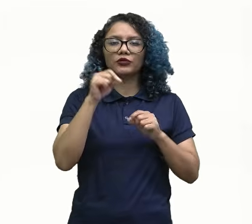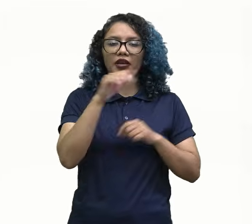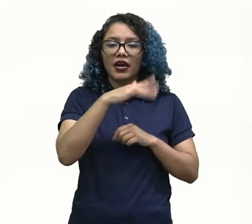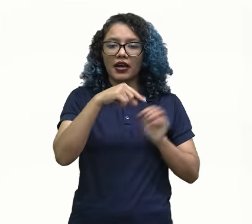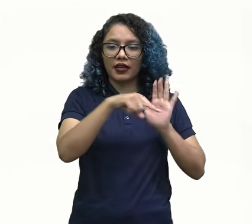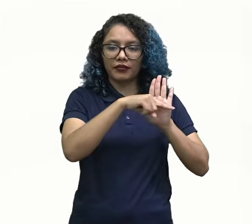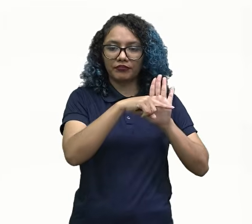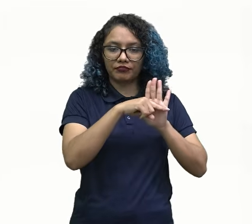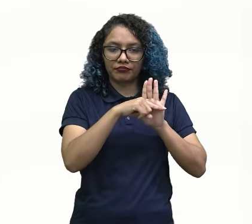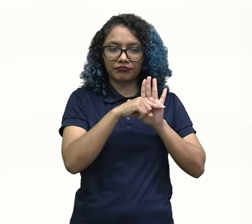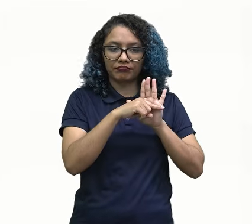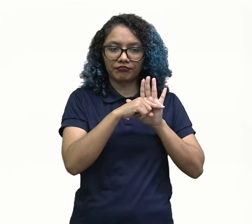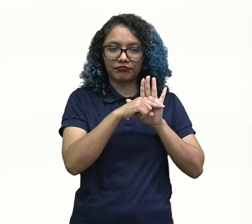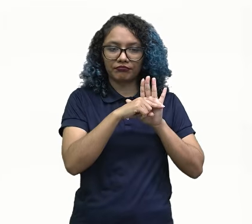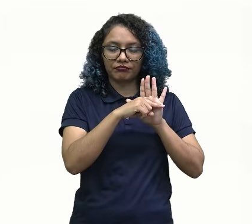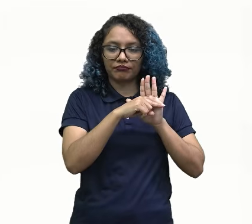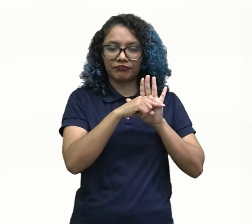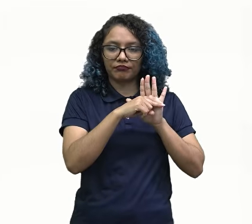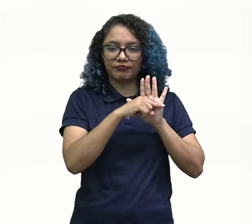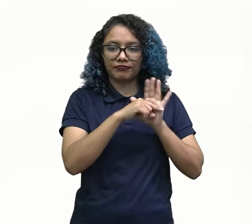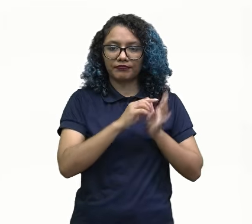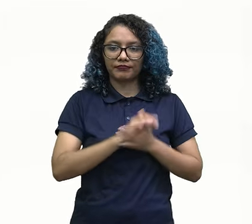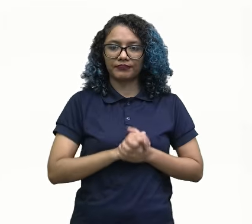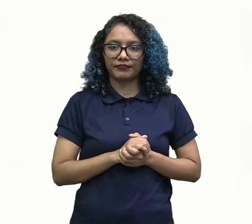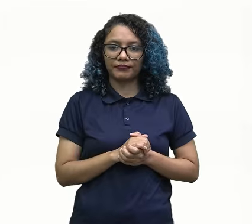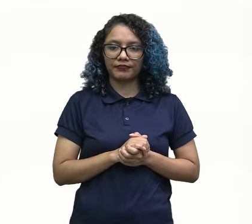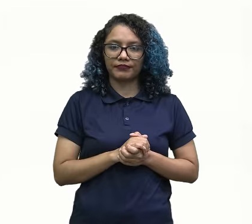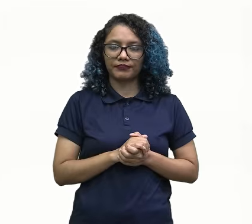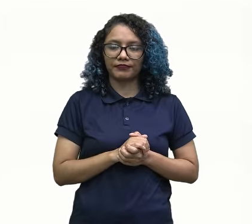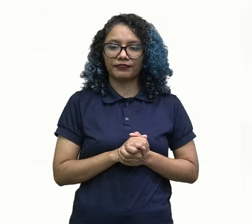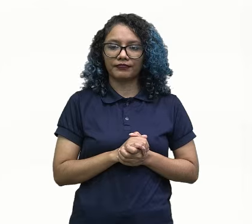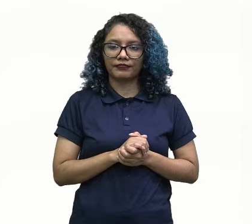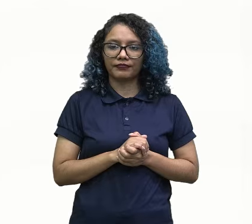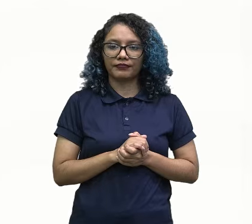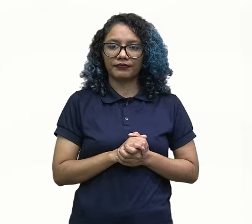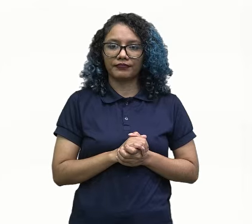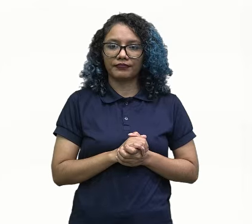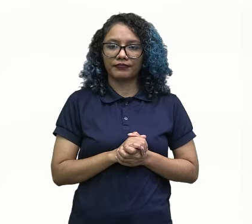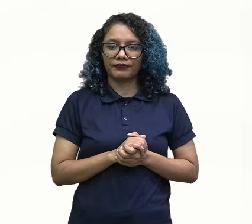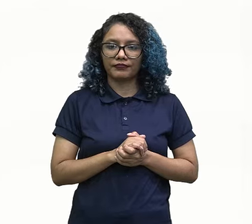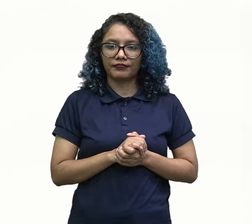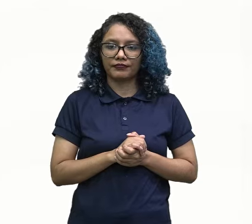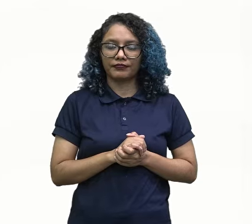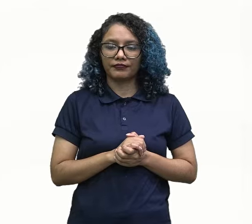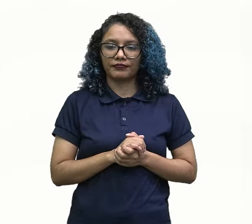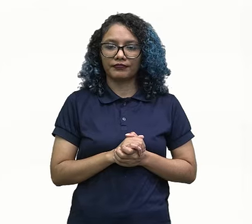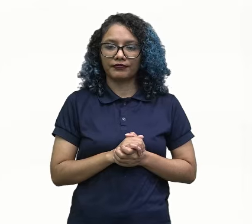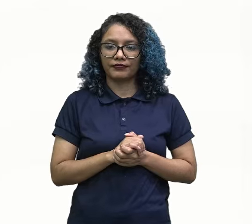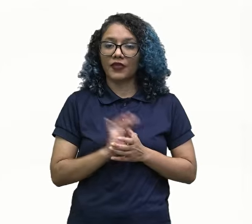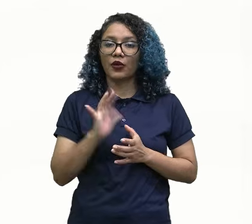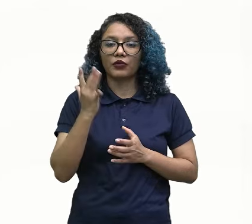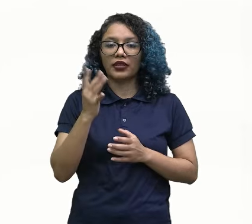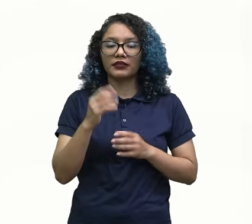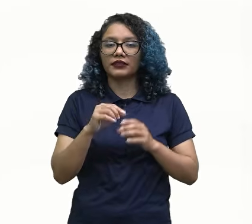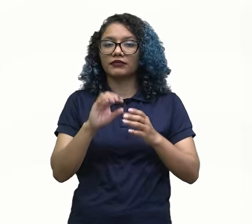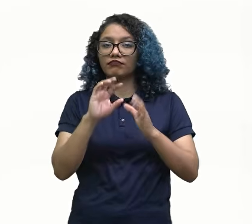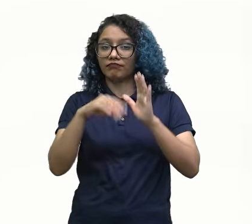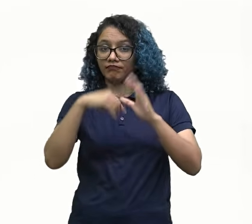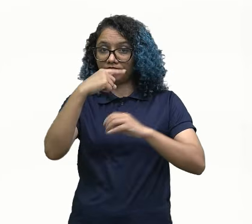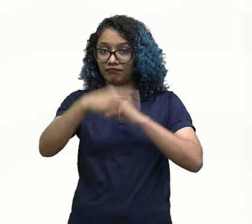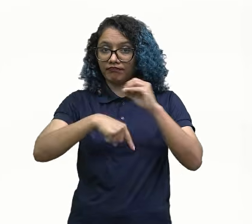O Na, né, ele vai sofrer com o processo de redução, tá?